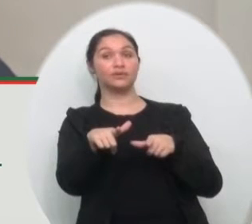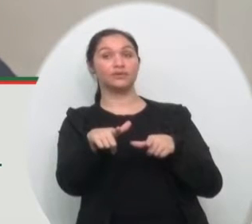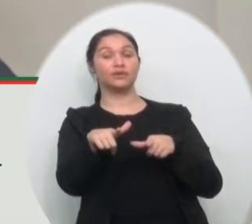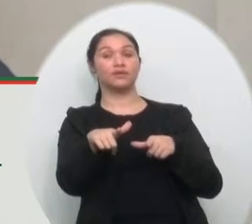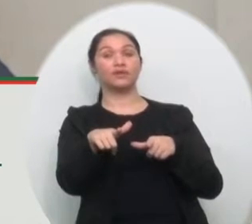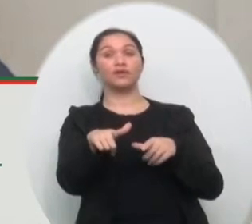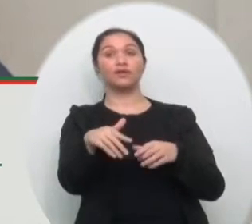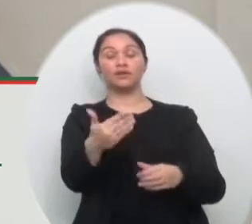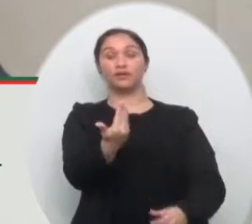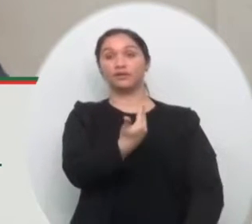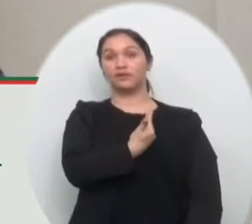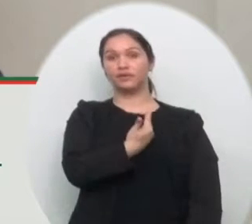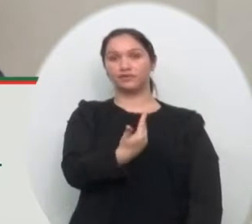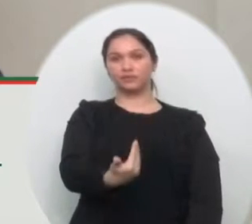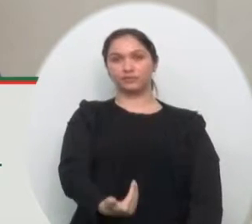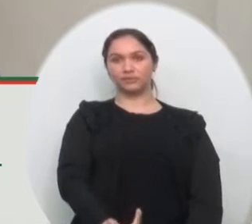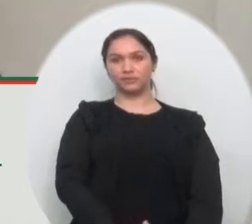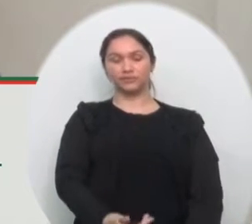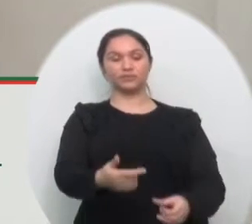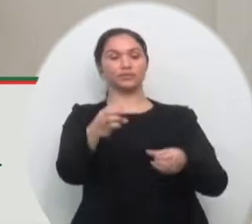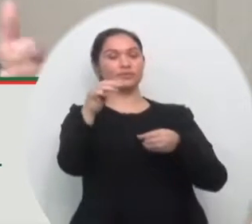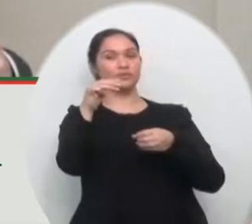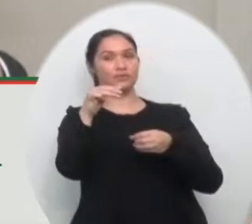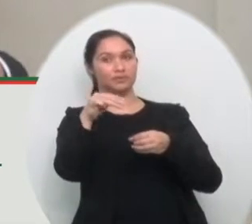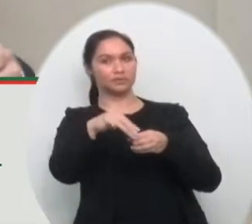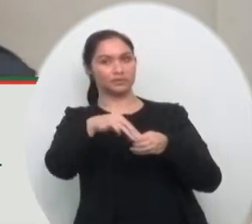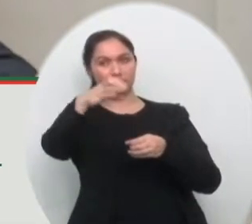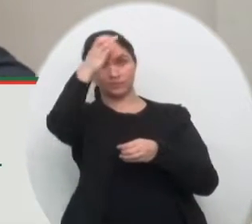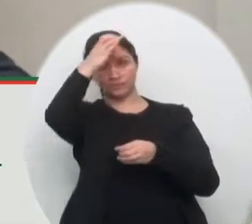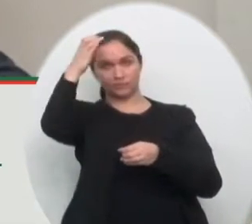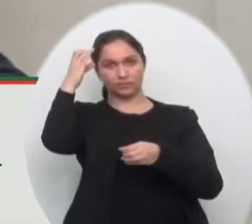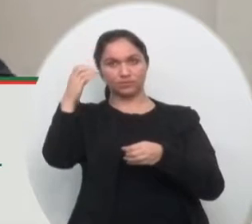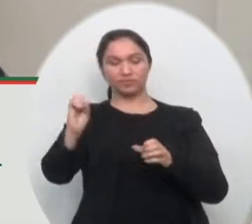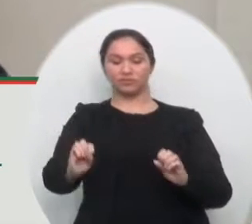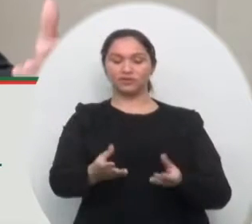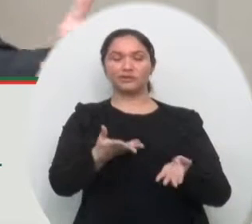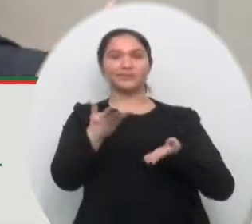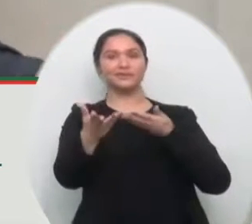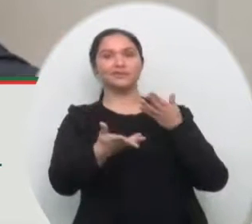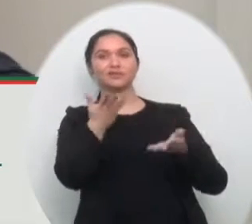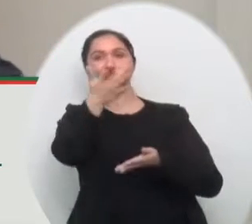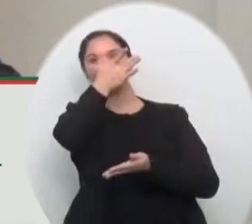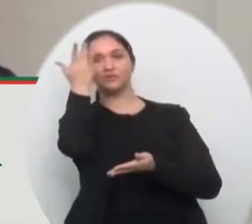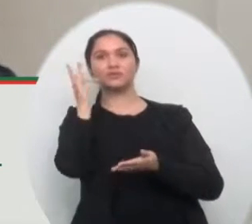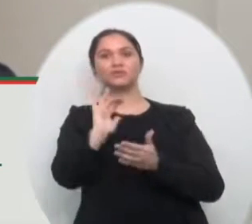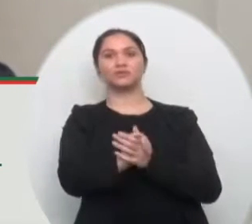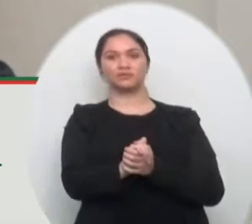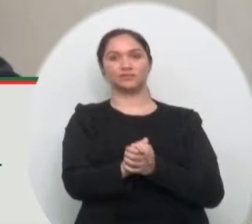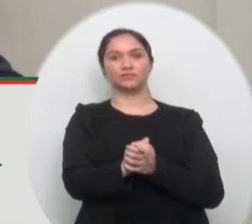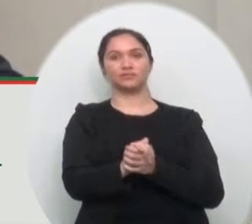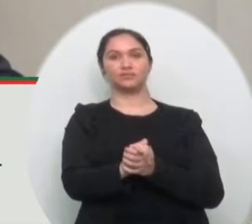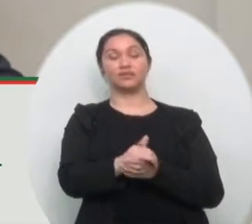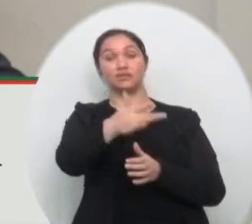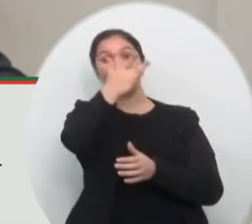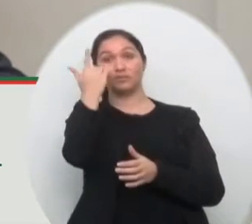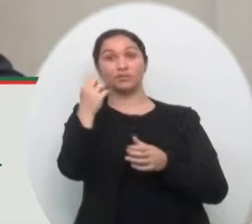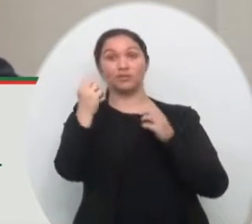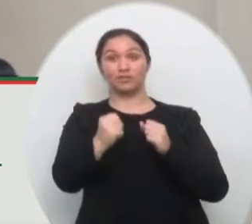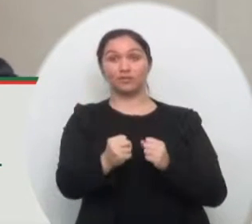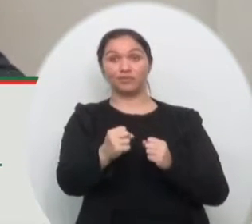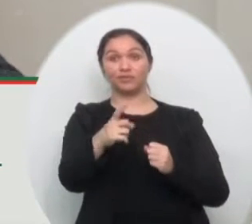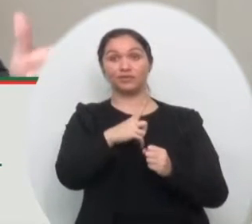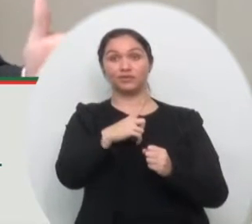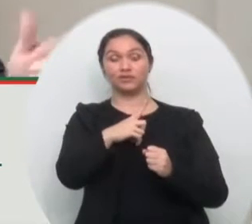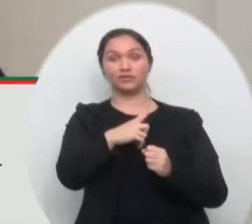também para as pessoas de forma, né, na rede pública, as pessoas podem ter acesso a ele de forma gratuita. E